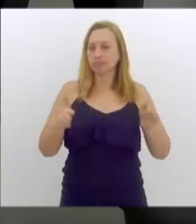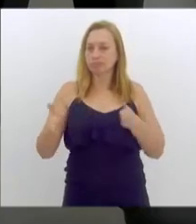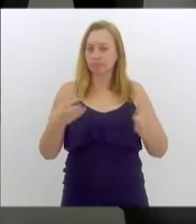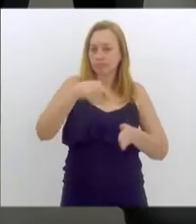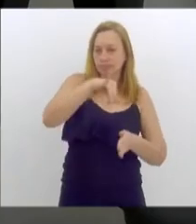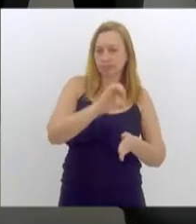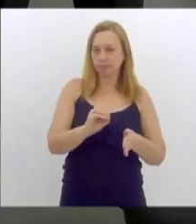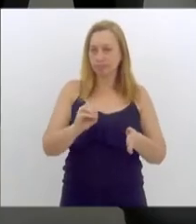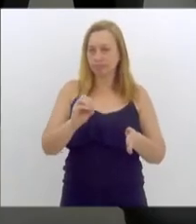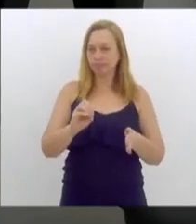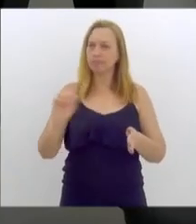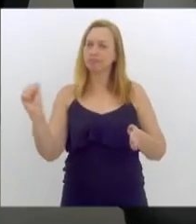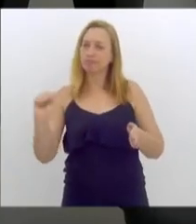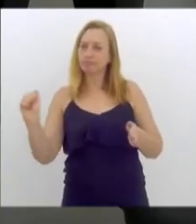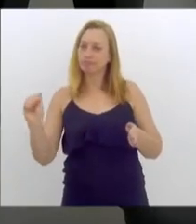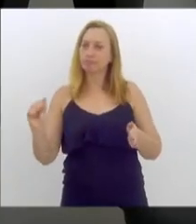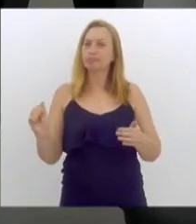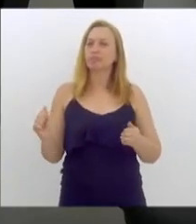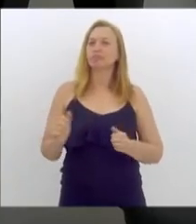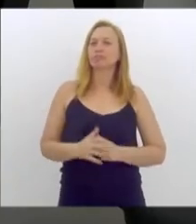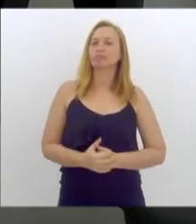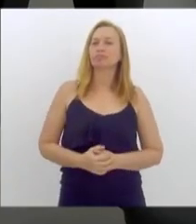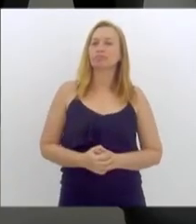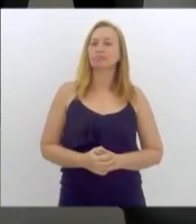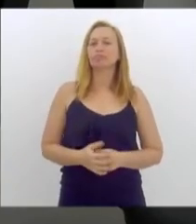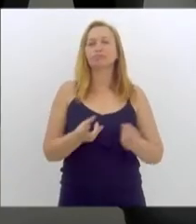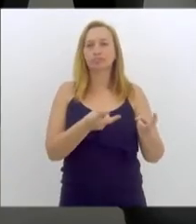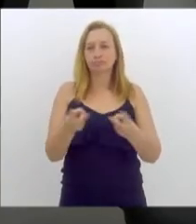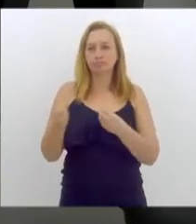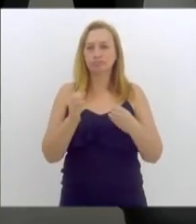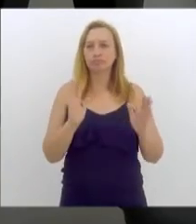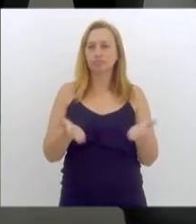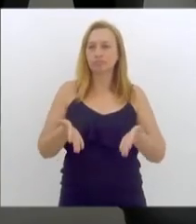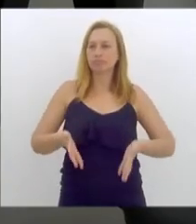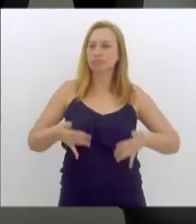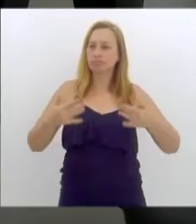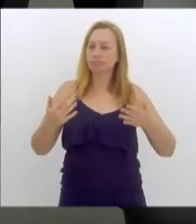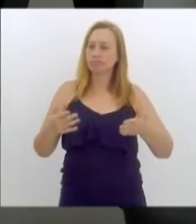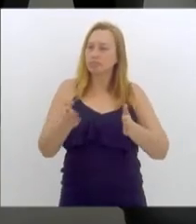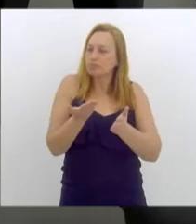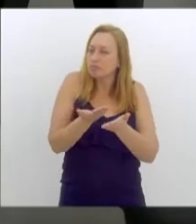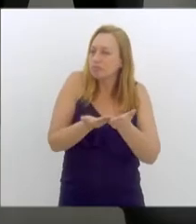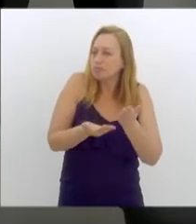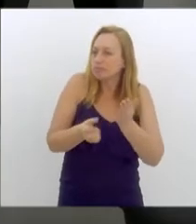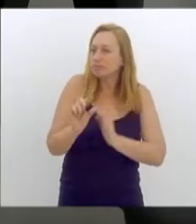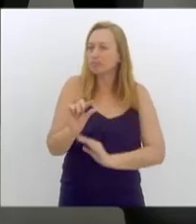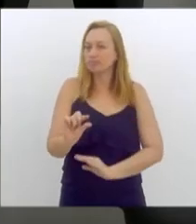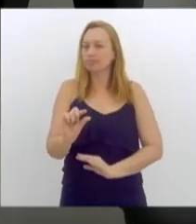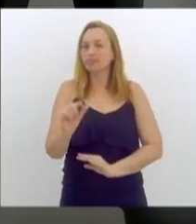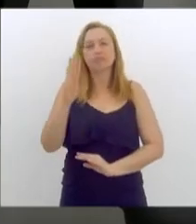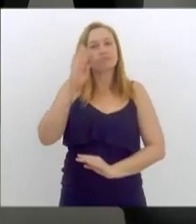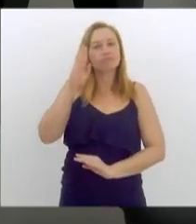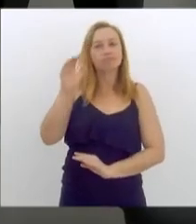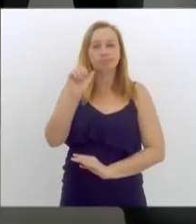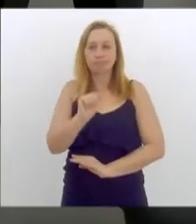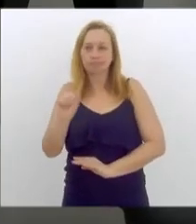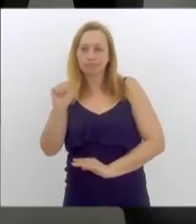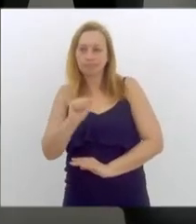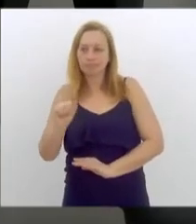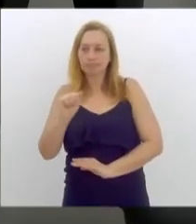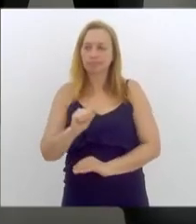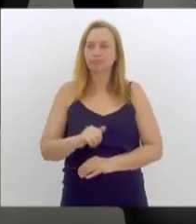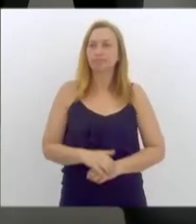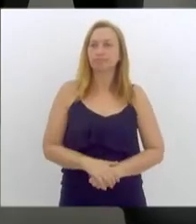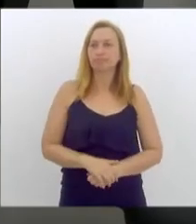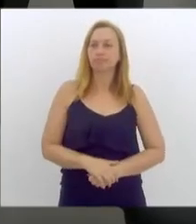2021 com 2022 a gente já percebe já uma leve uma leve queda principalmente em agosto em decorrência